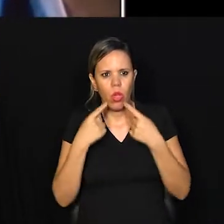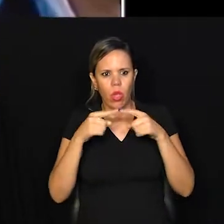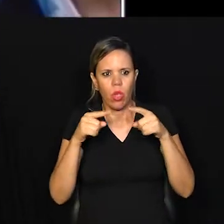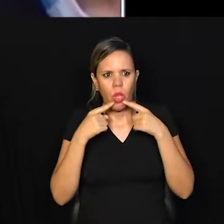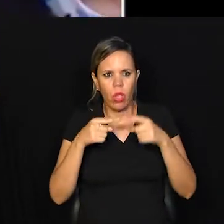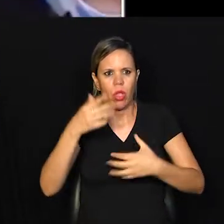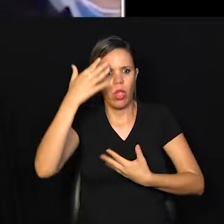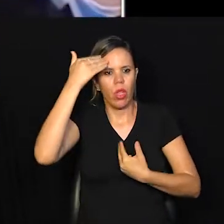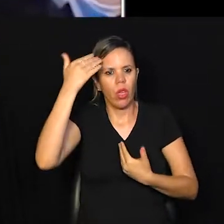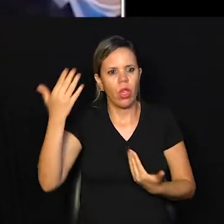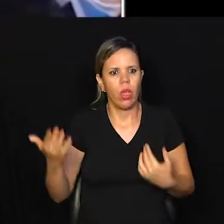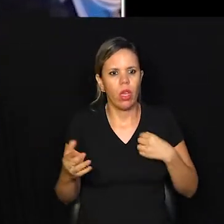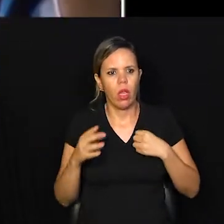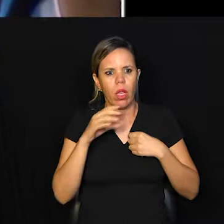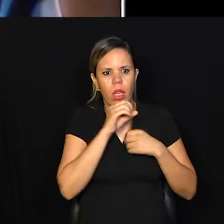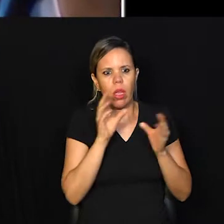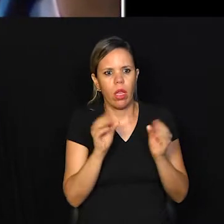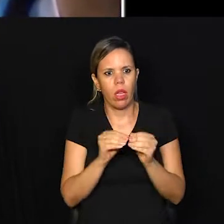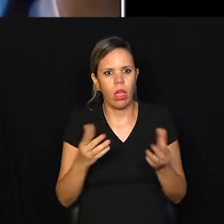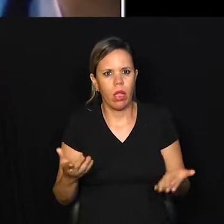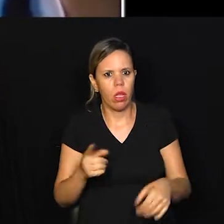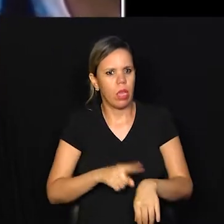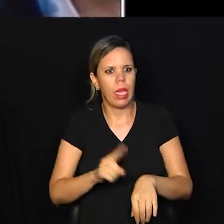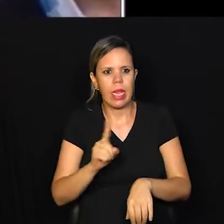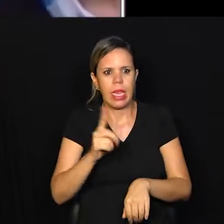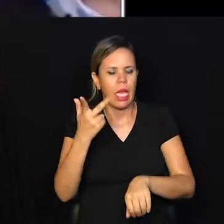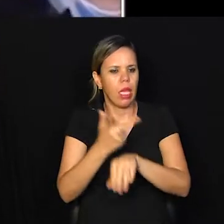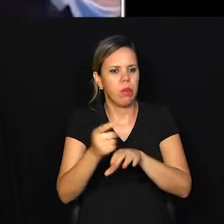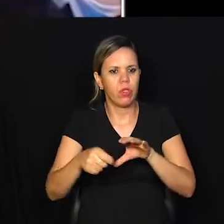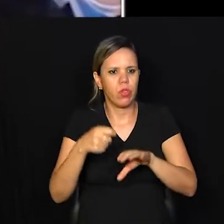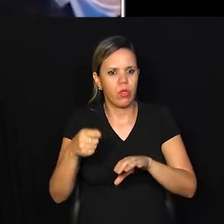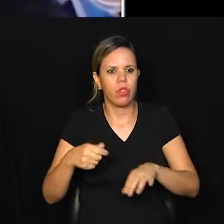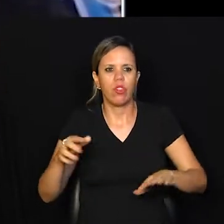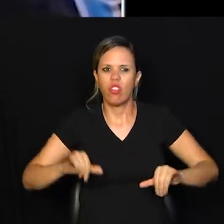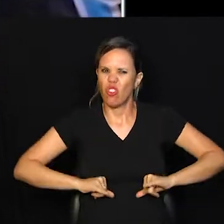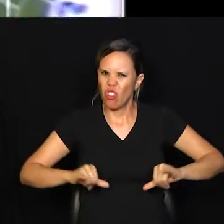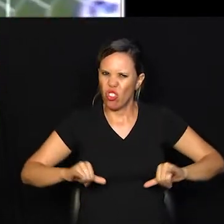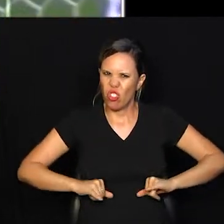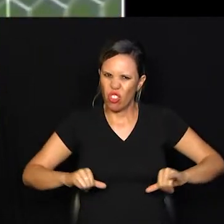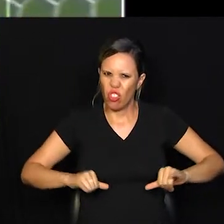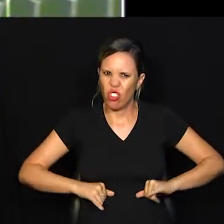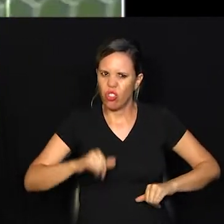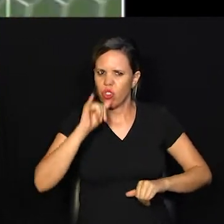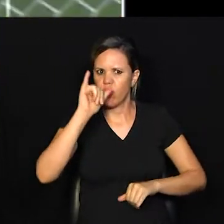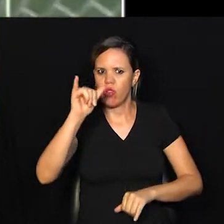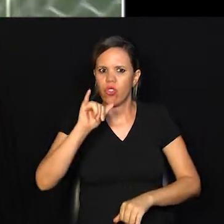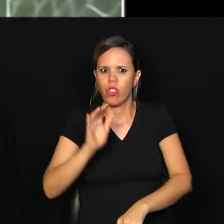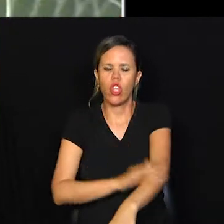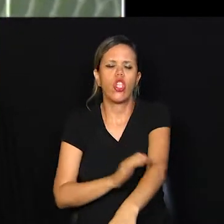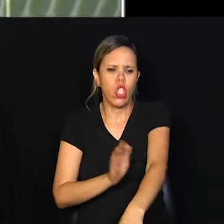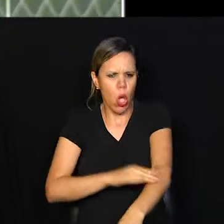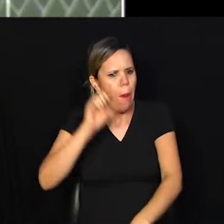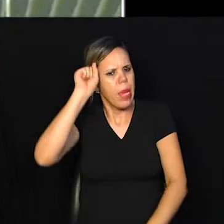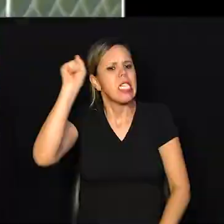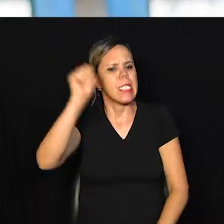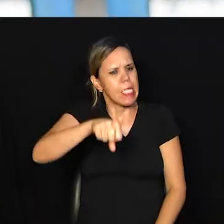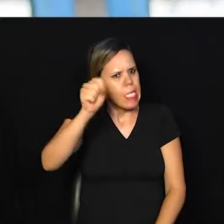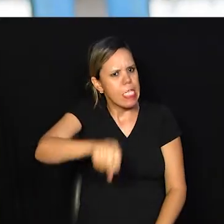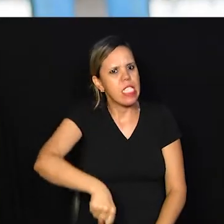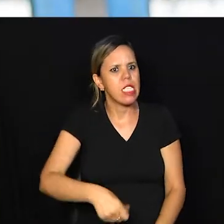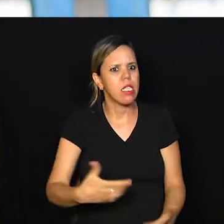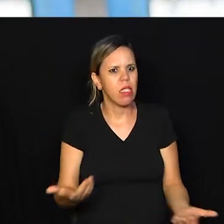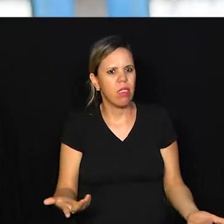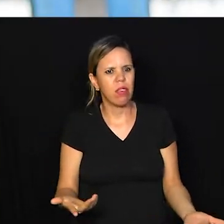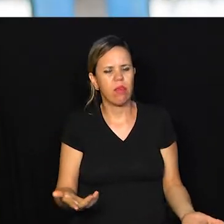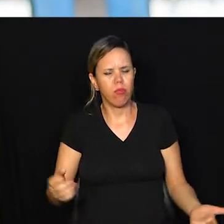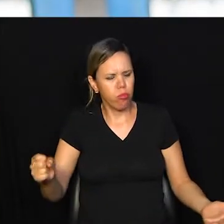de macaco, fizeram rápido e pouco, para não dar tempo de filmar. Dói. Eu virei para ele, assim, bati no braço, falei, eu sou preto sim, sou negão sim. Eu